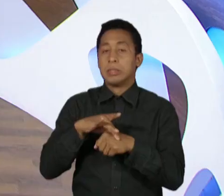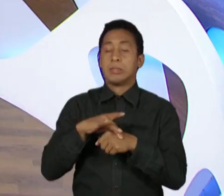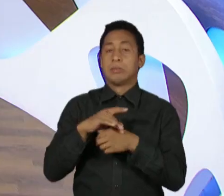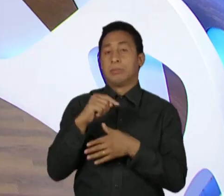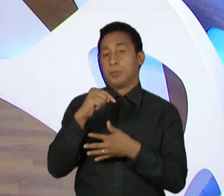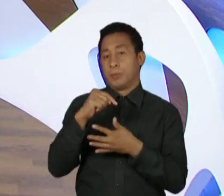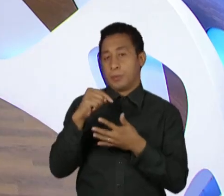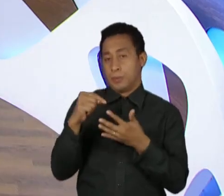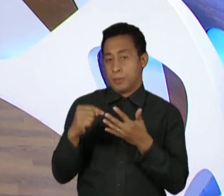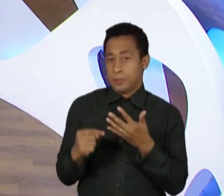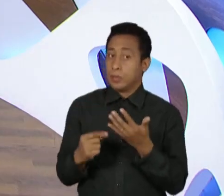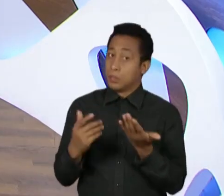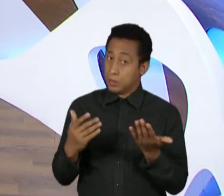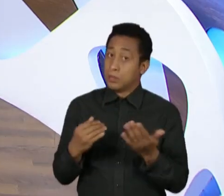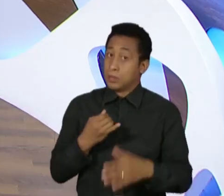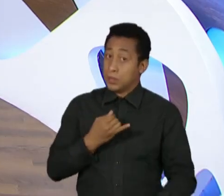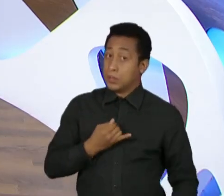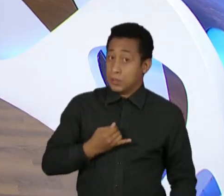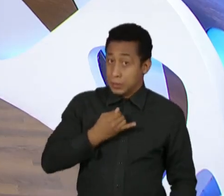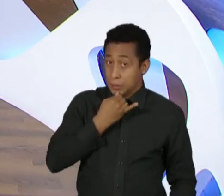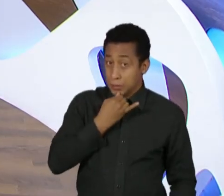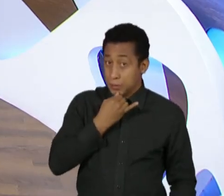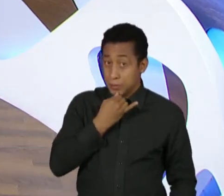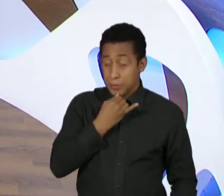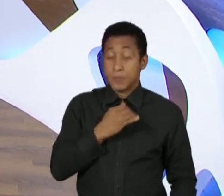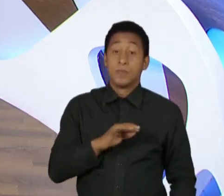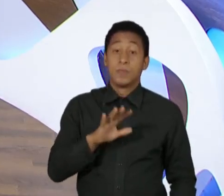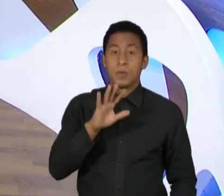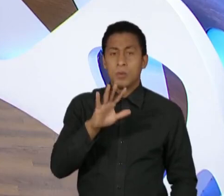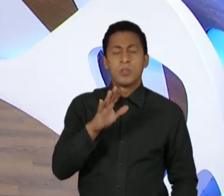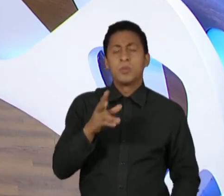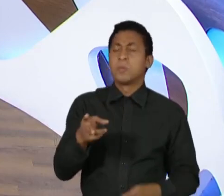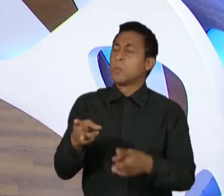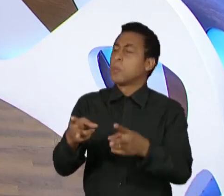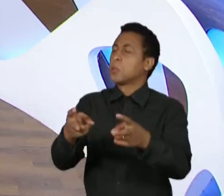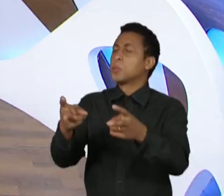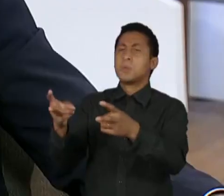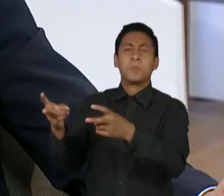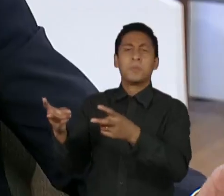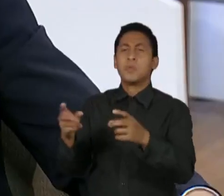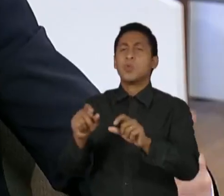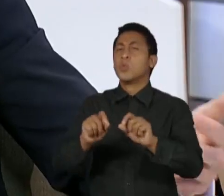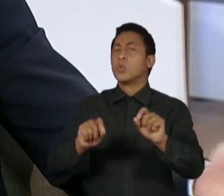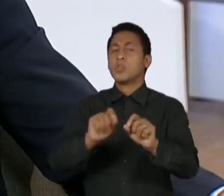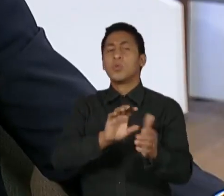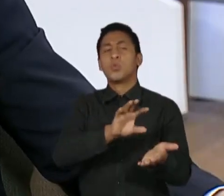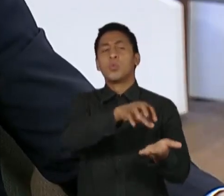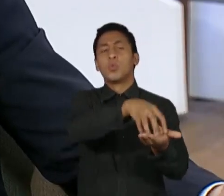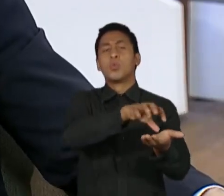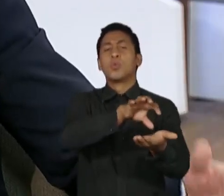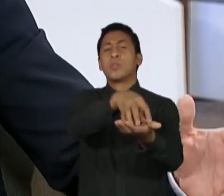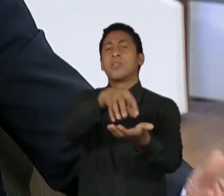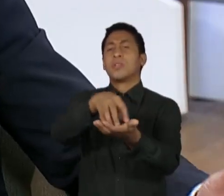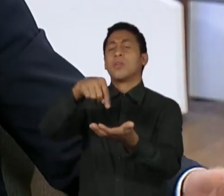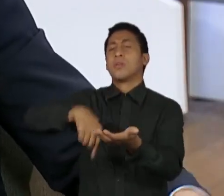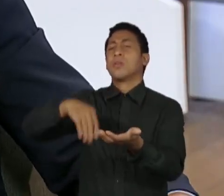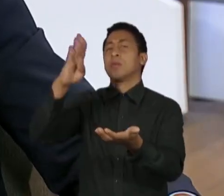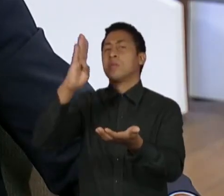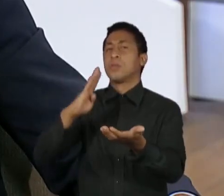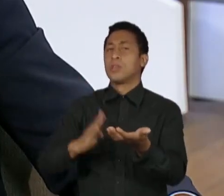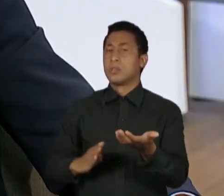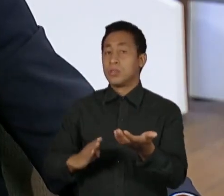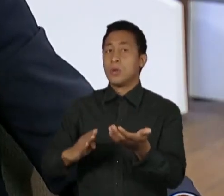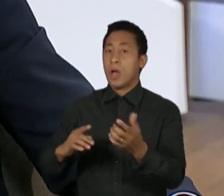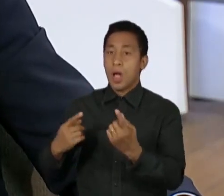foram entristecedores. Nós detectamos que pouquíssimas instituições no Brasil tinham uma política de